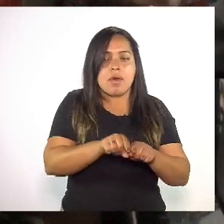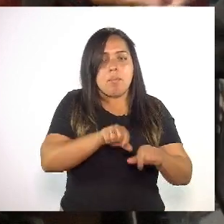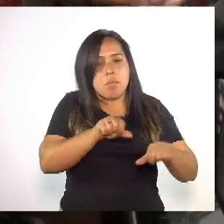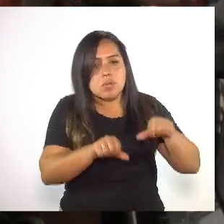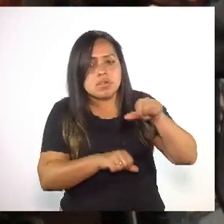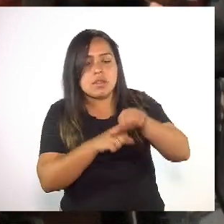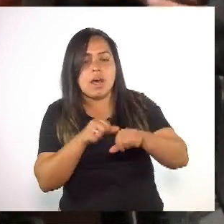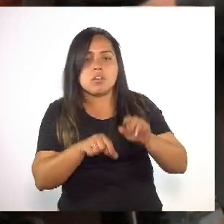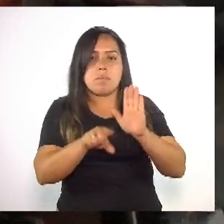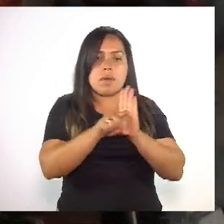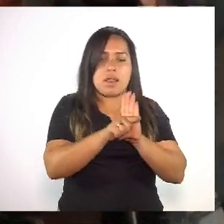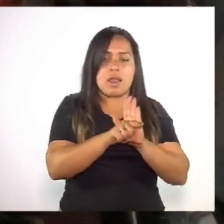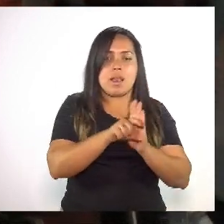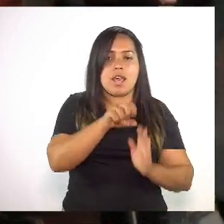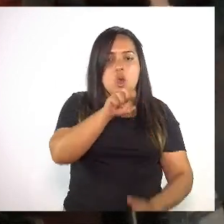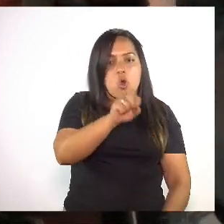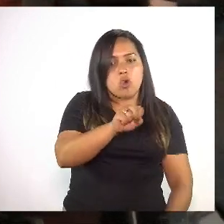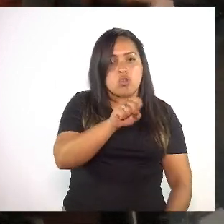7.627/2017,